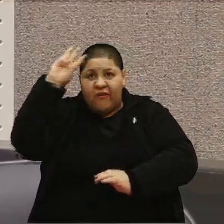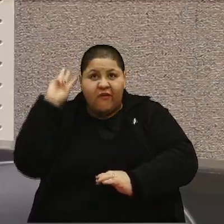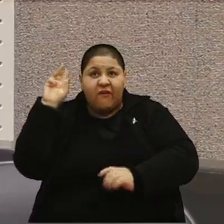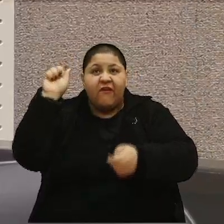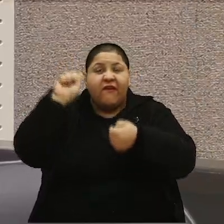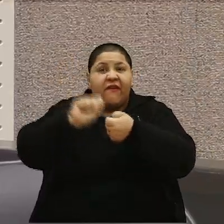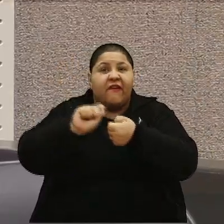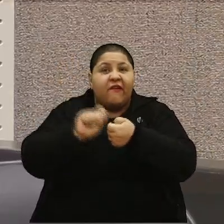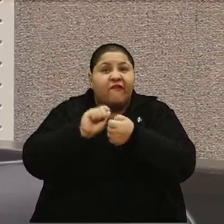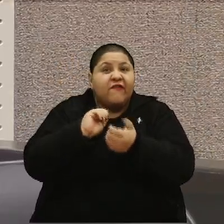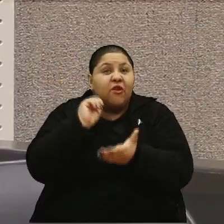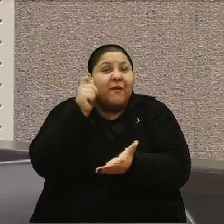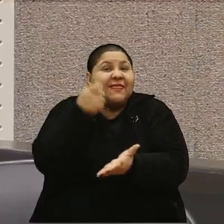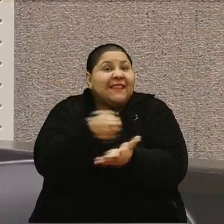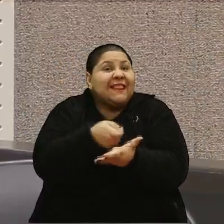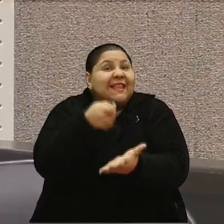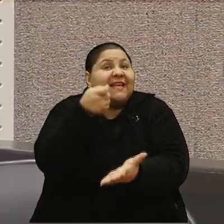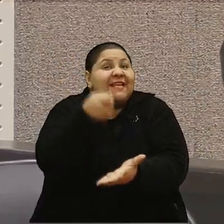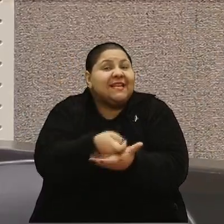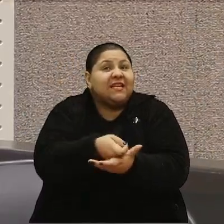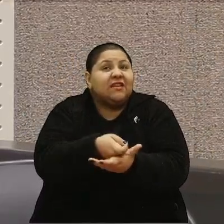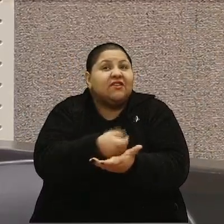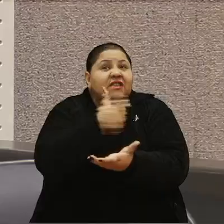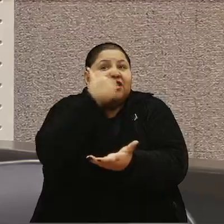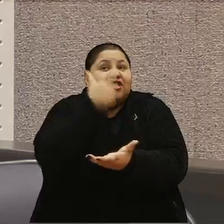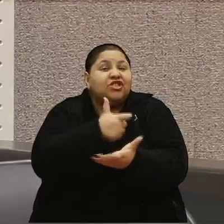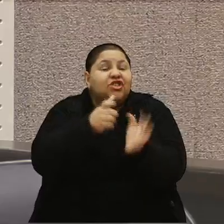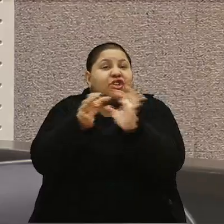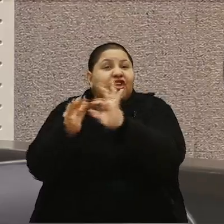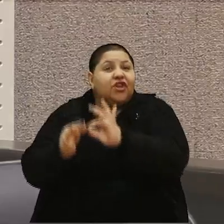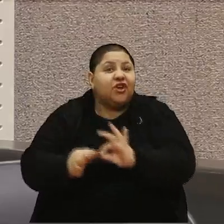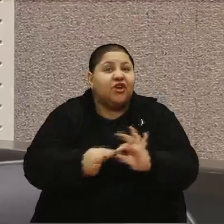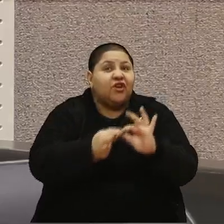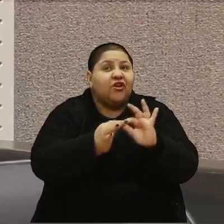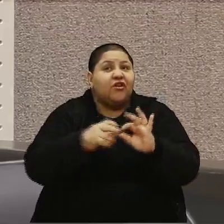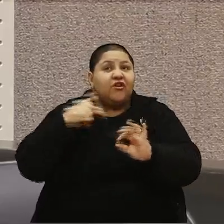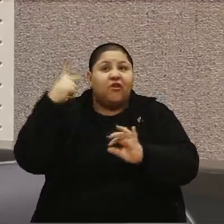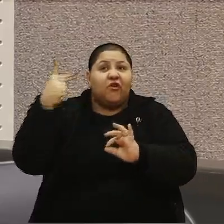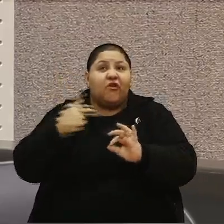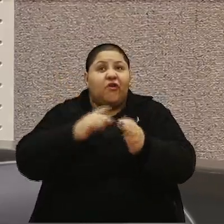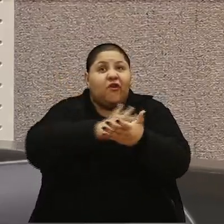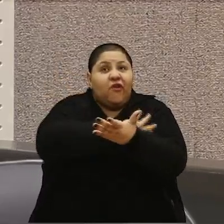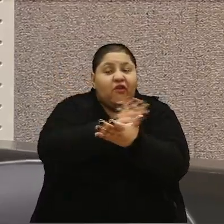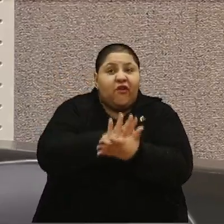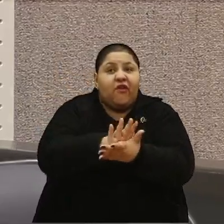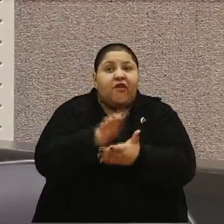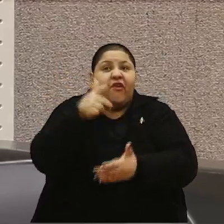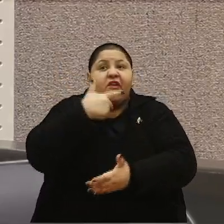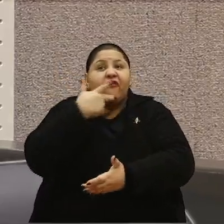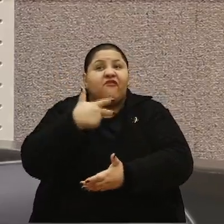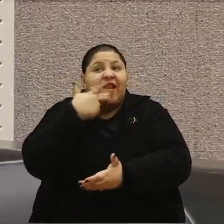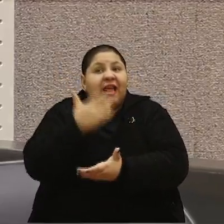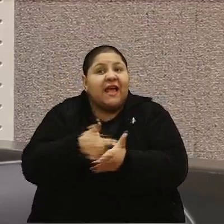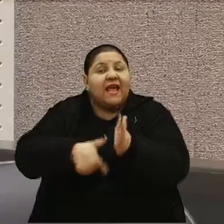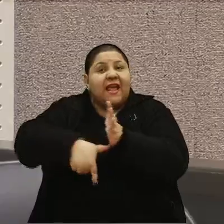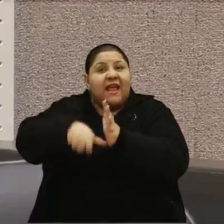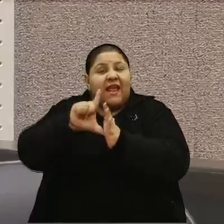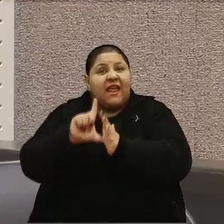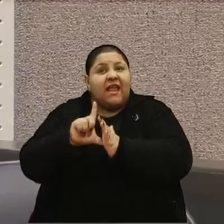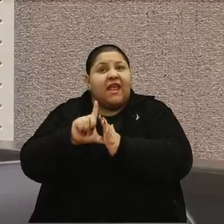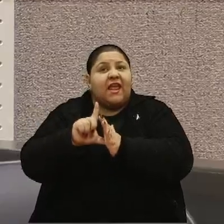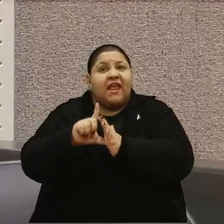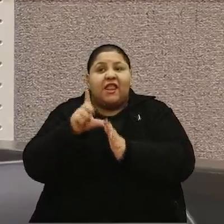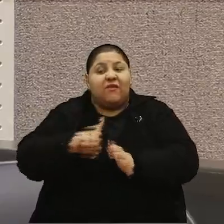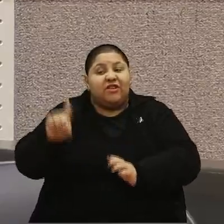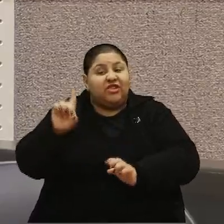fizeram uma tentativa de parecer associar um espectro político ao racismo, quando eu disse no início da minha fala, a matéria aqui não é direita